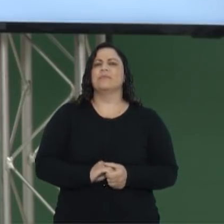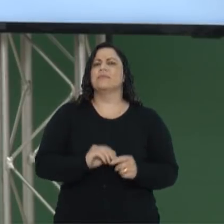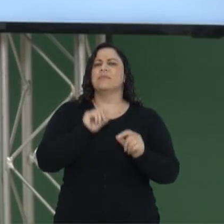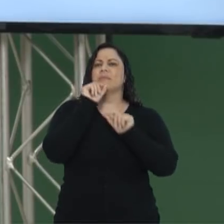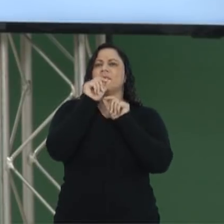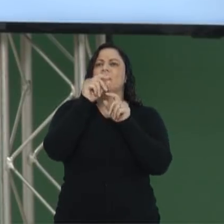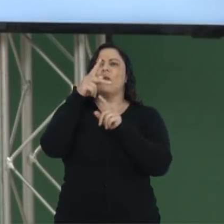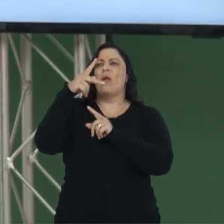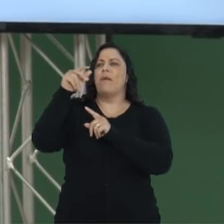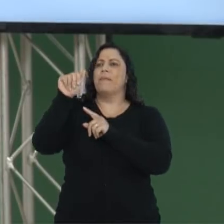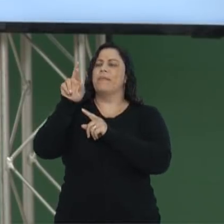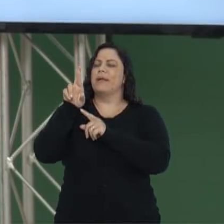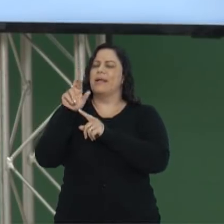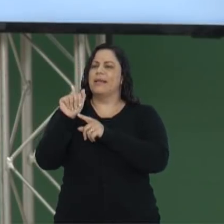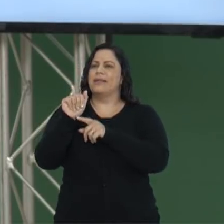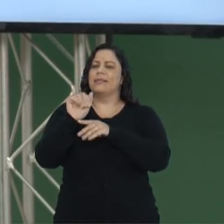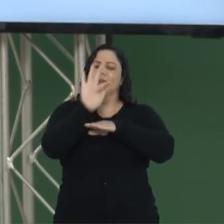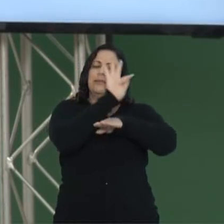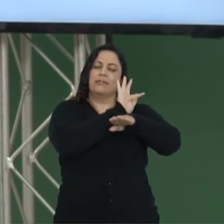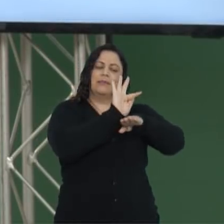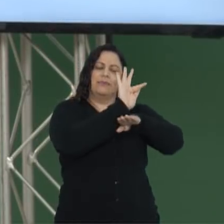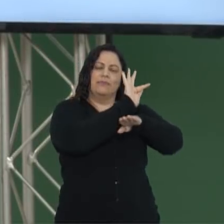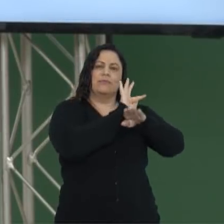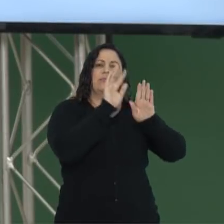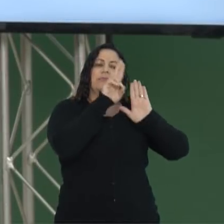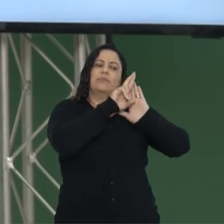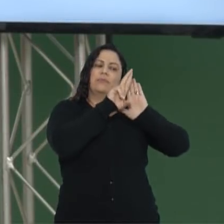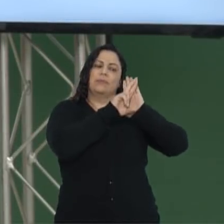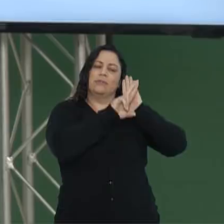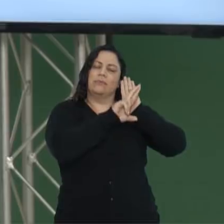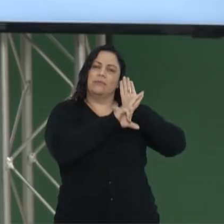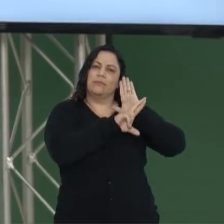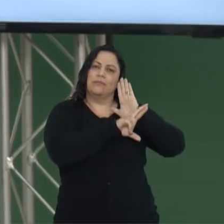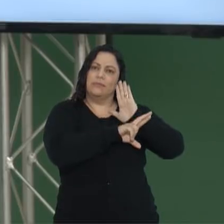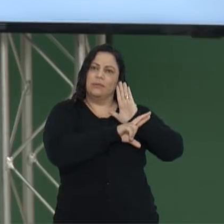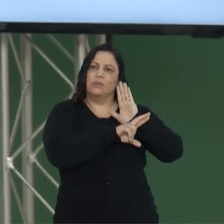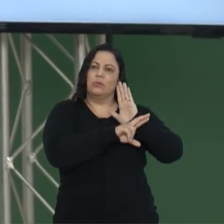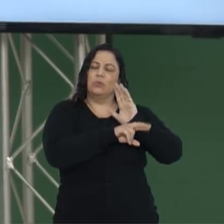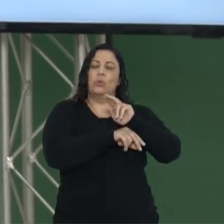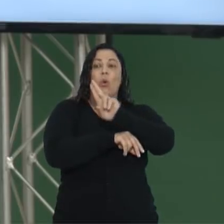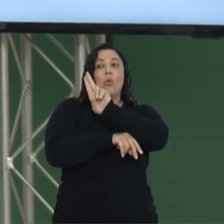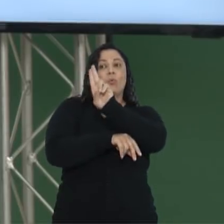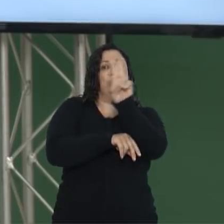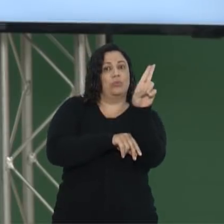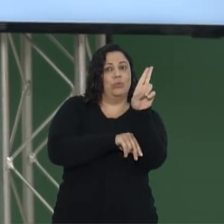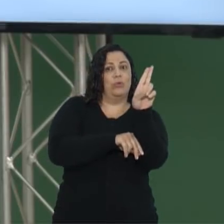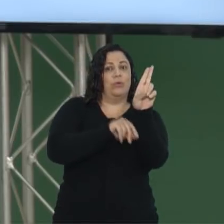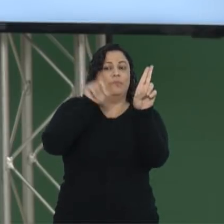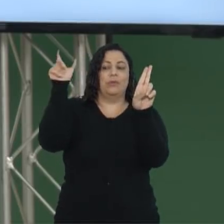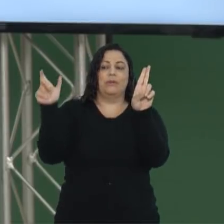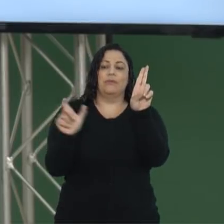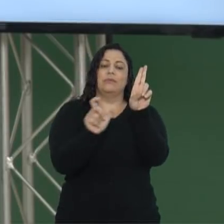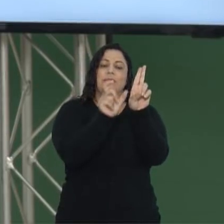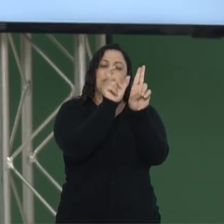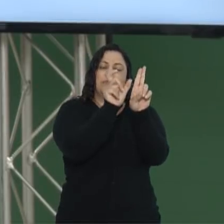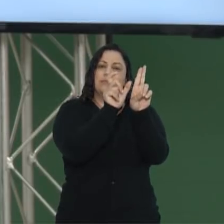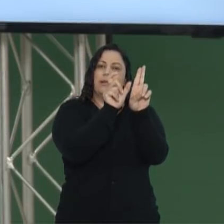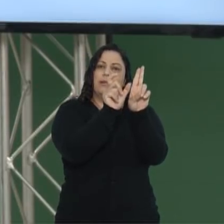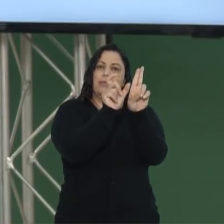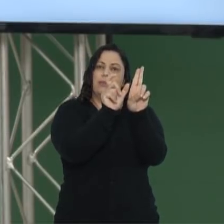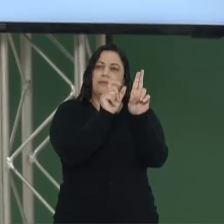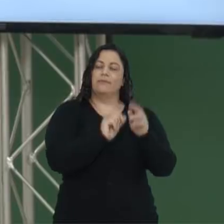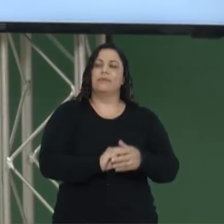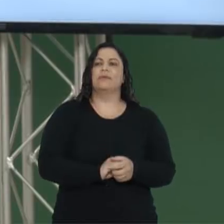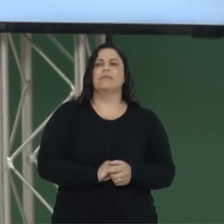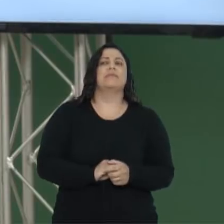aqui? Dentro da norma culta, nós temos as regras. Então, o nome, ele já pede aquela preposição. O que eu tenho